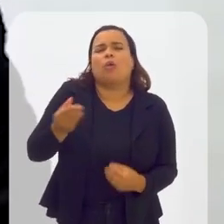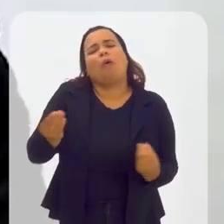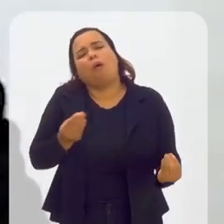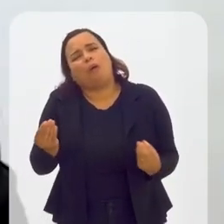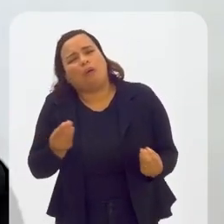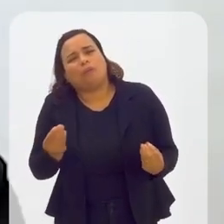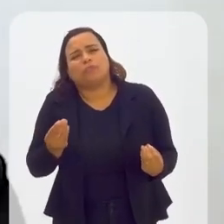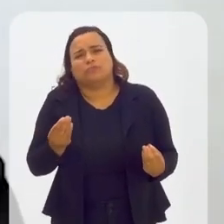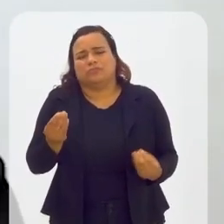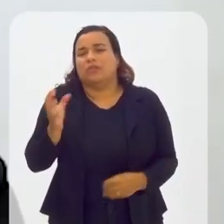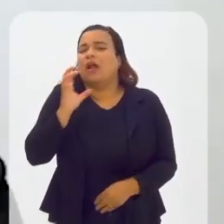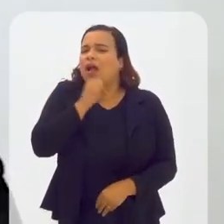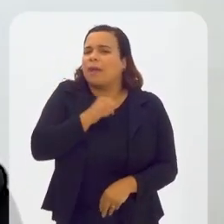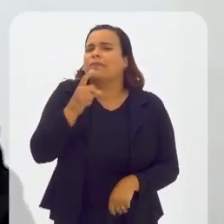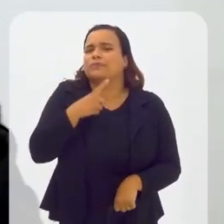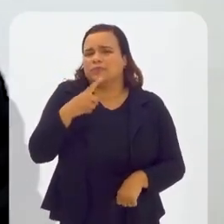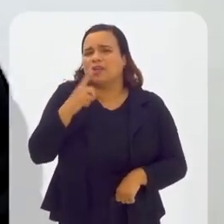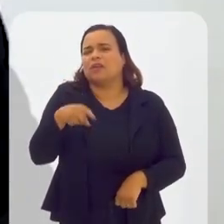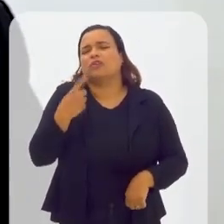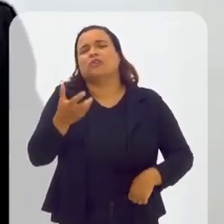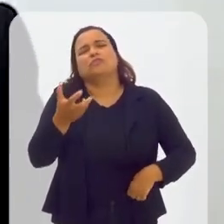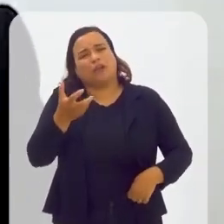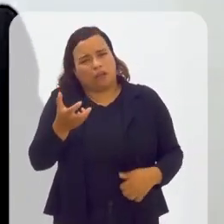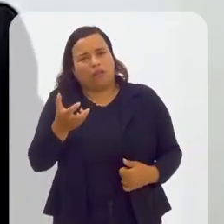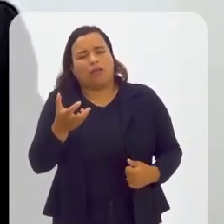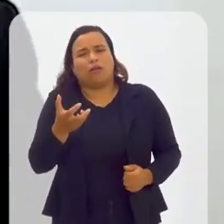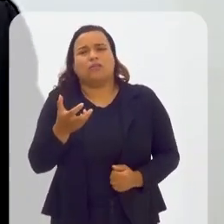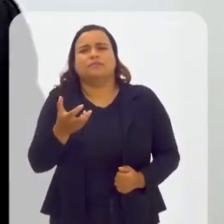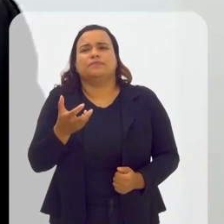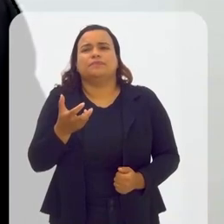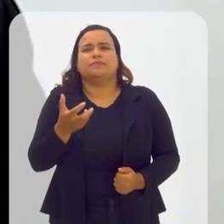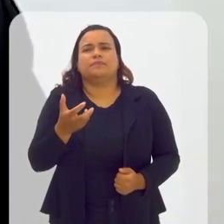que velocidade nós queremos imprimir